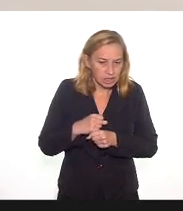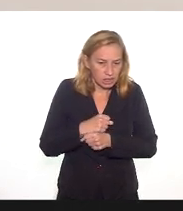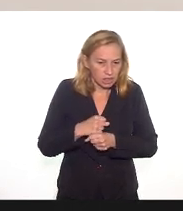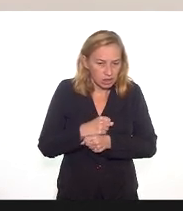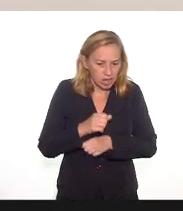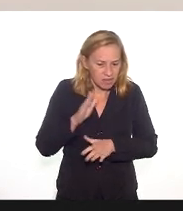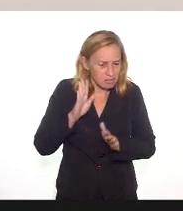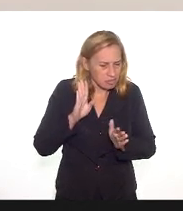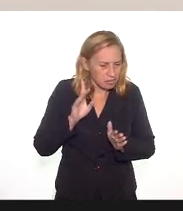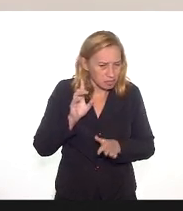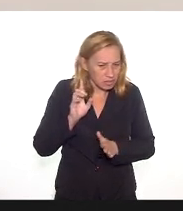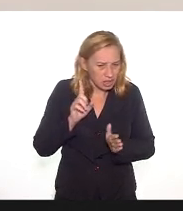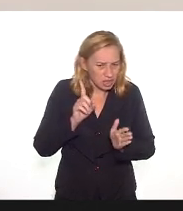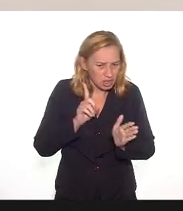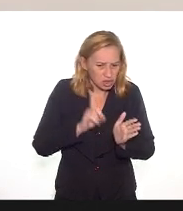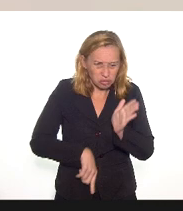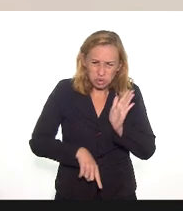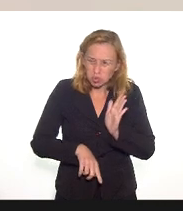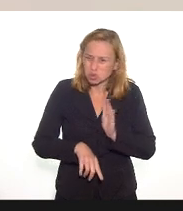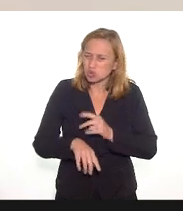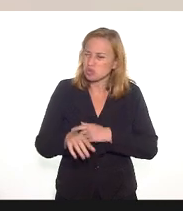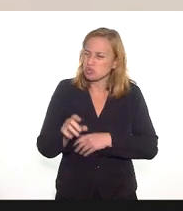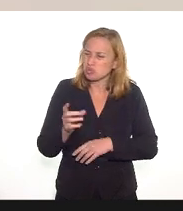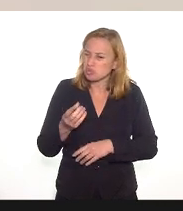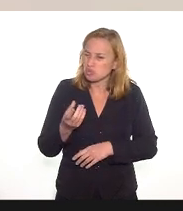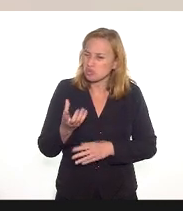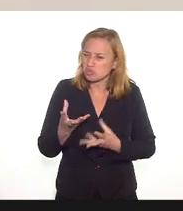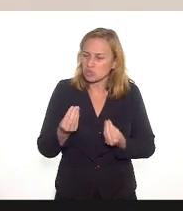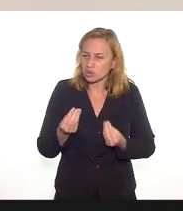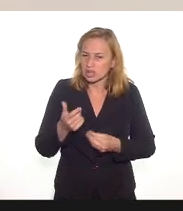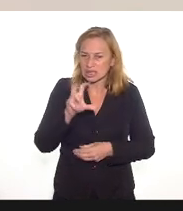mais baixa em 50 anos.